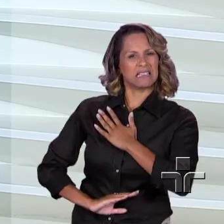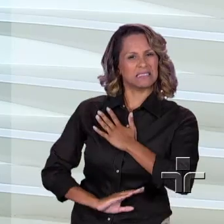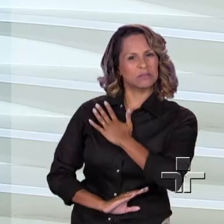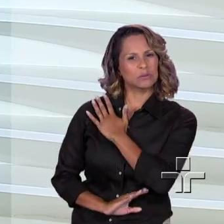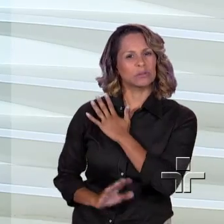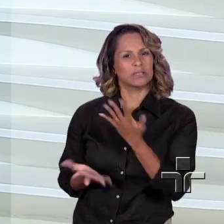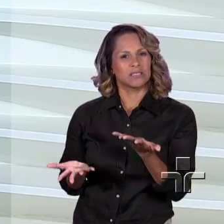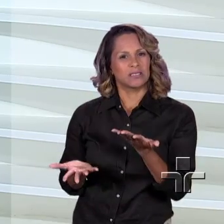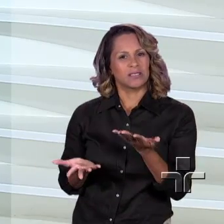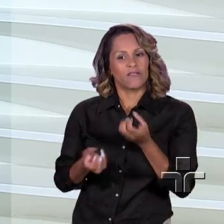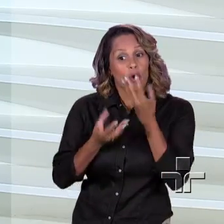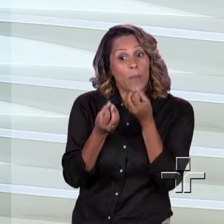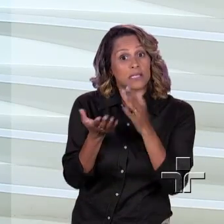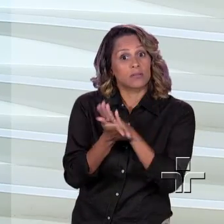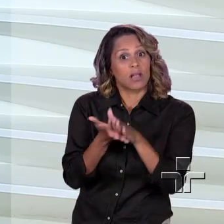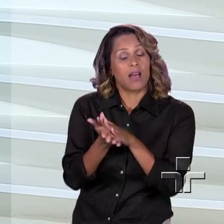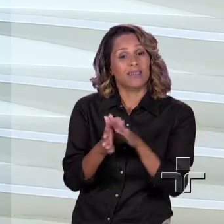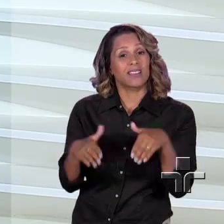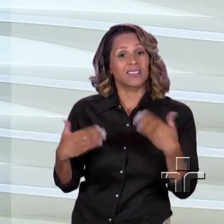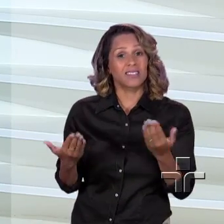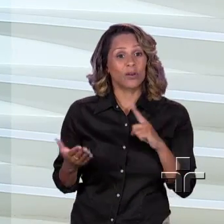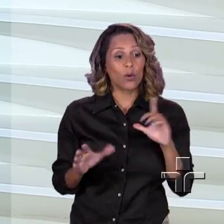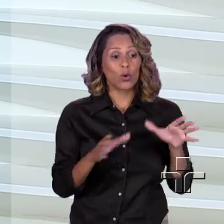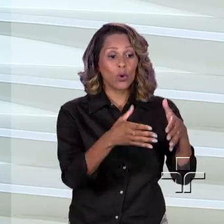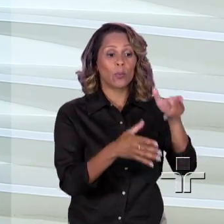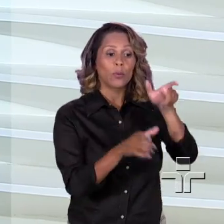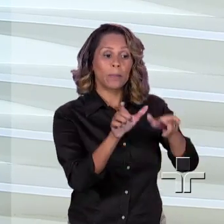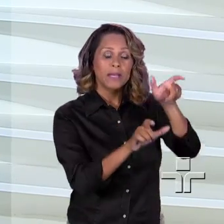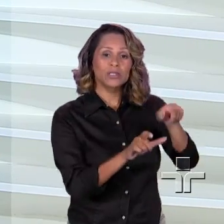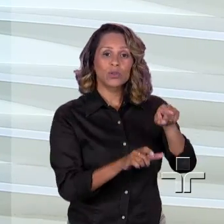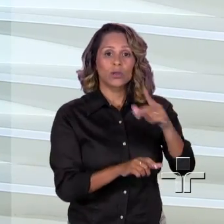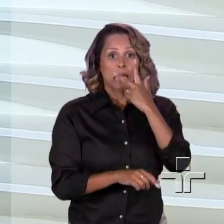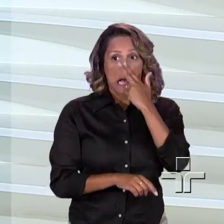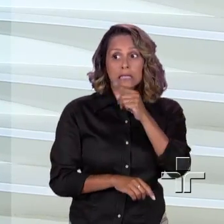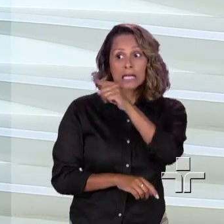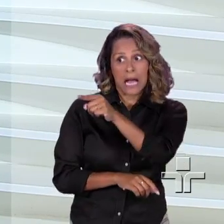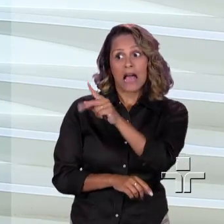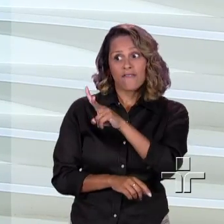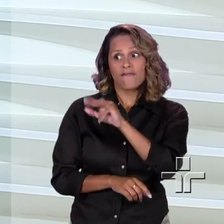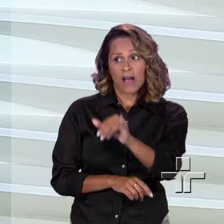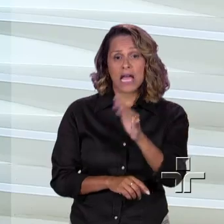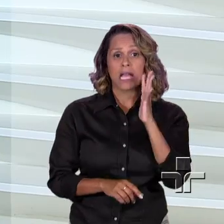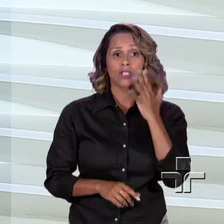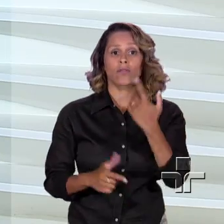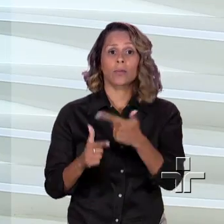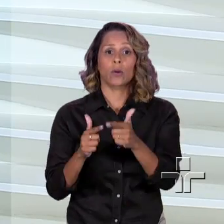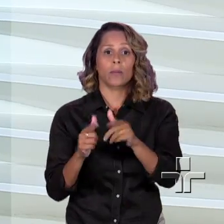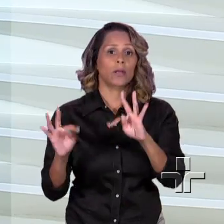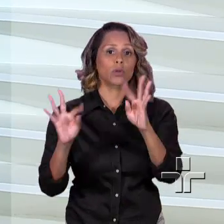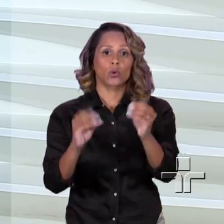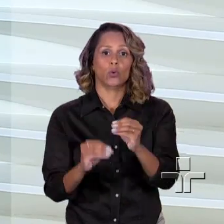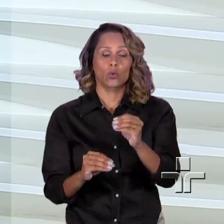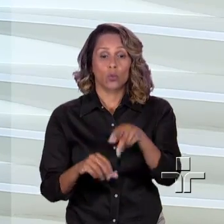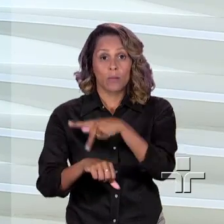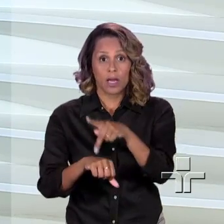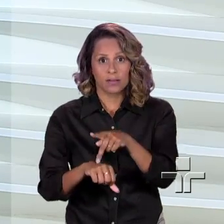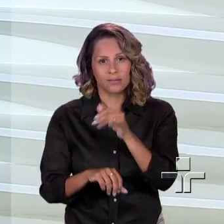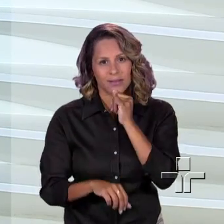e cria uma base de pessoas que acreditam que essa pessoa vai solucionar os problemas do país. E olha, nós temos um